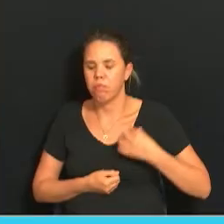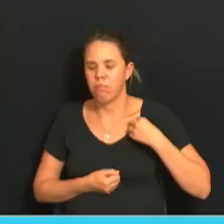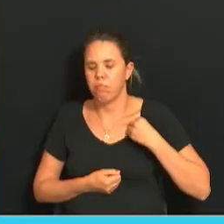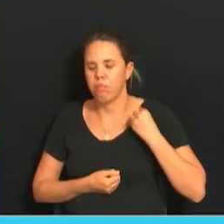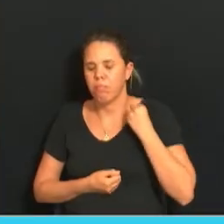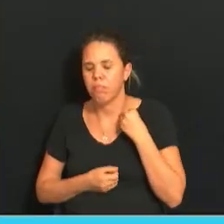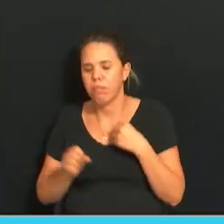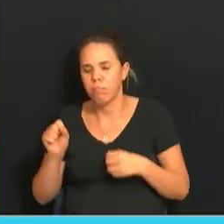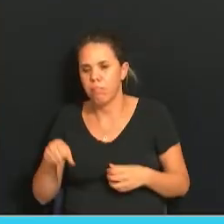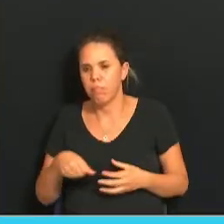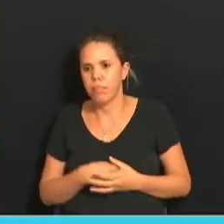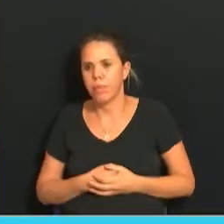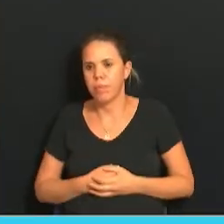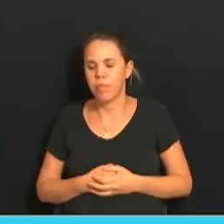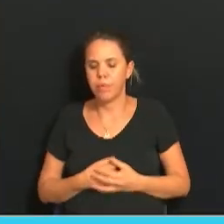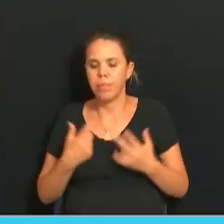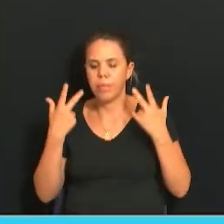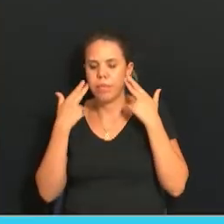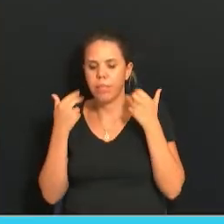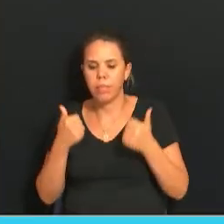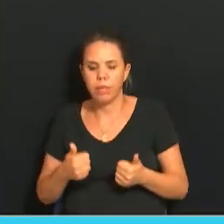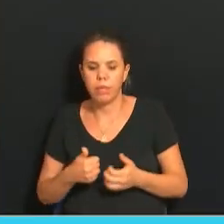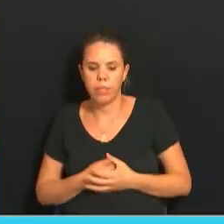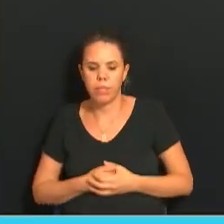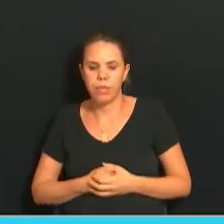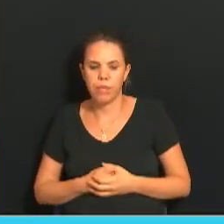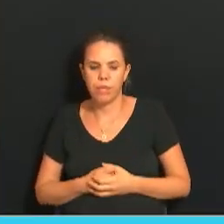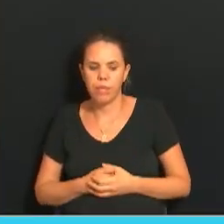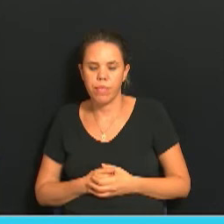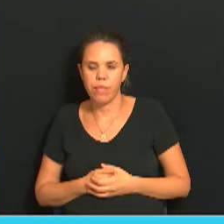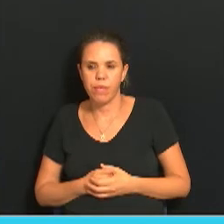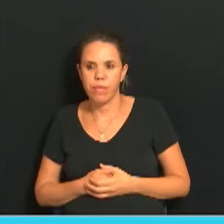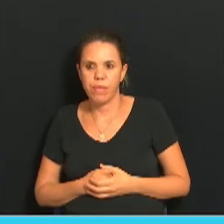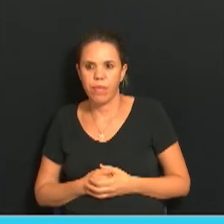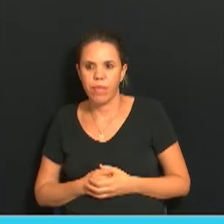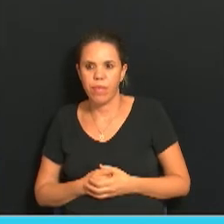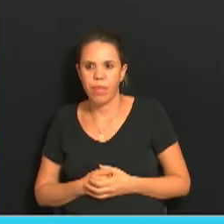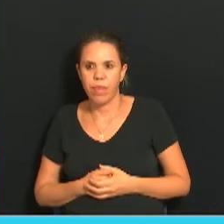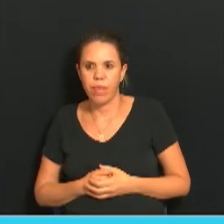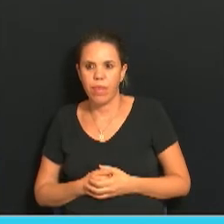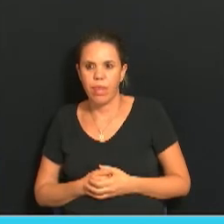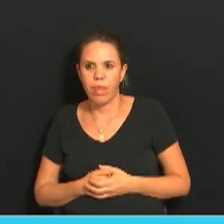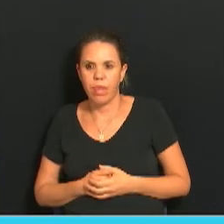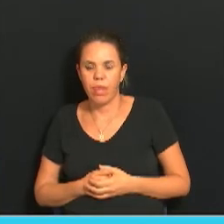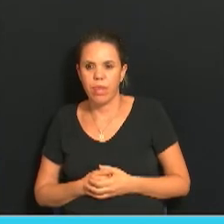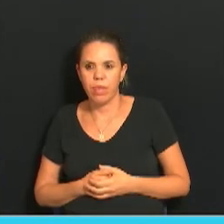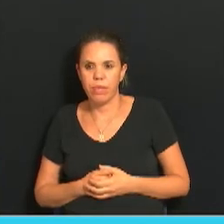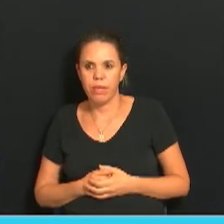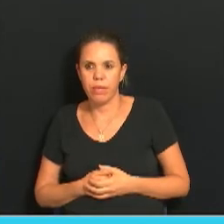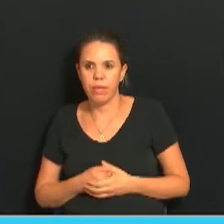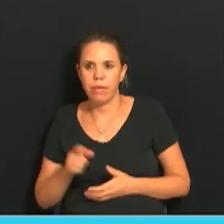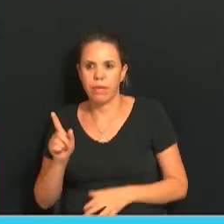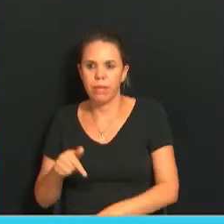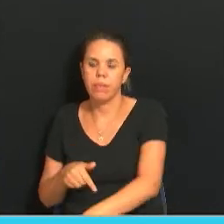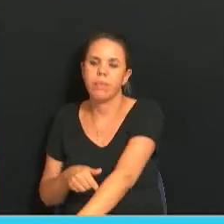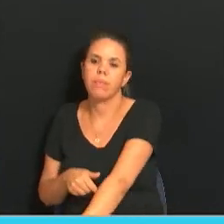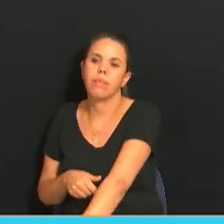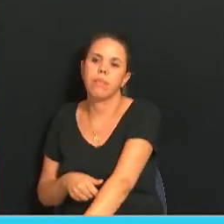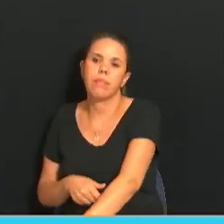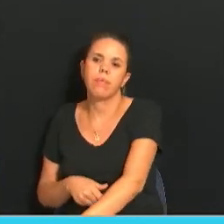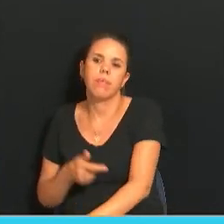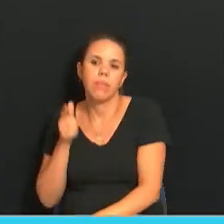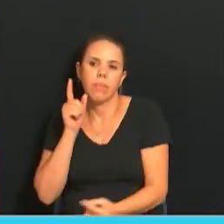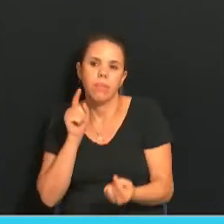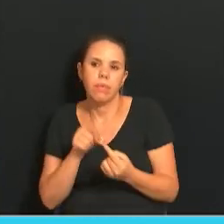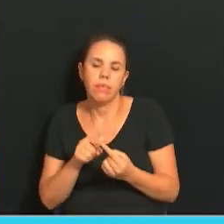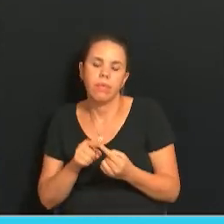Sim, praticamente normal, tá? Eu diria que é absolutamente factível e alcançável o objetivo